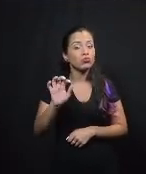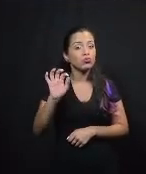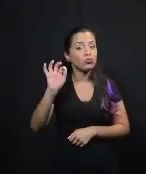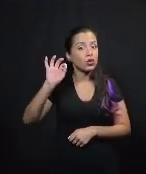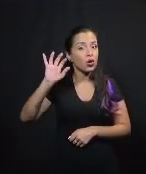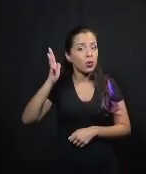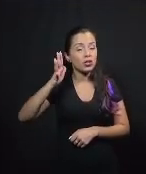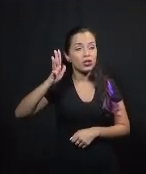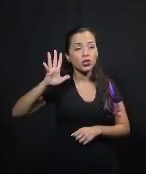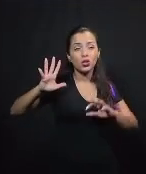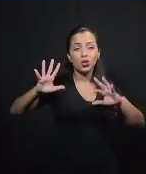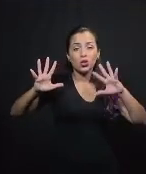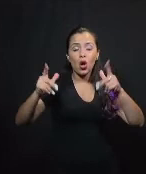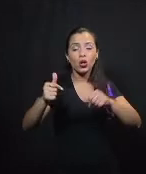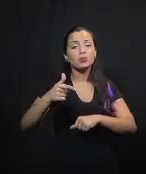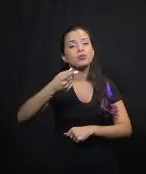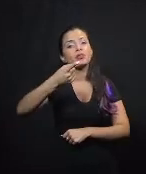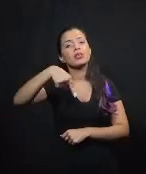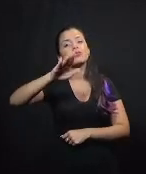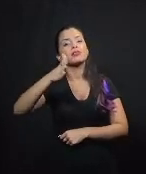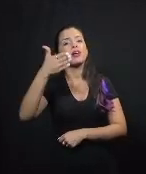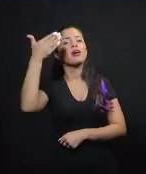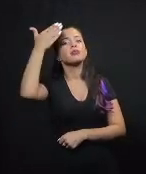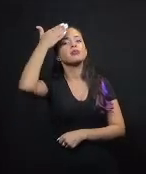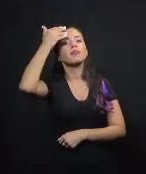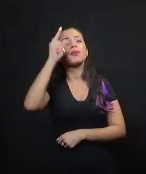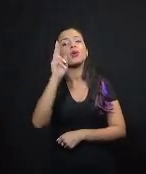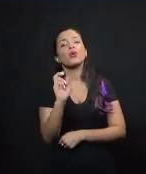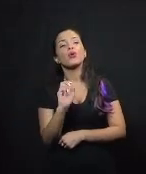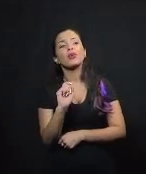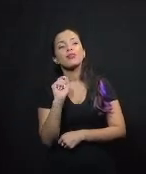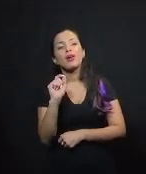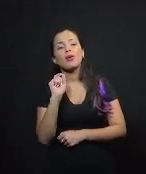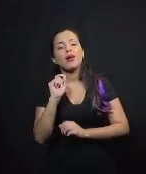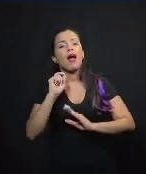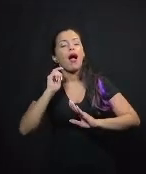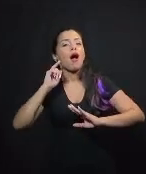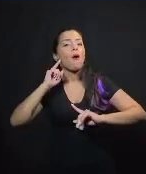nós conhecemos, que é o fenômeno do grande avanço